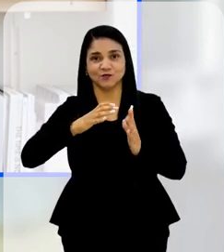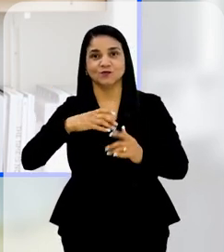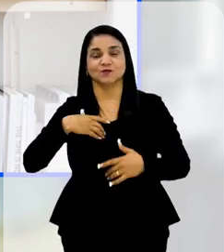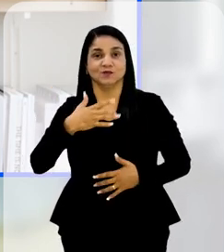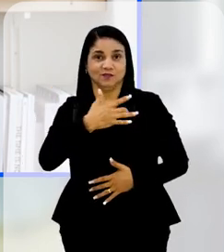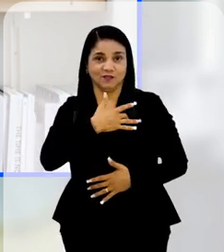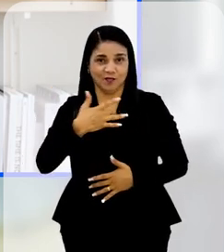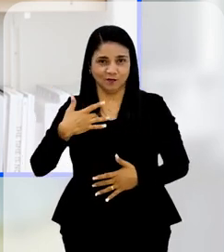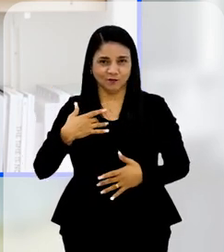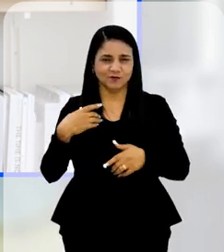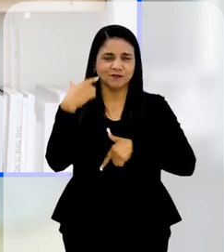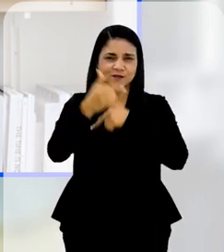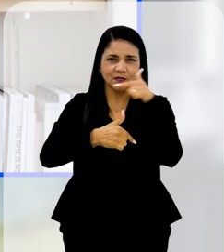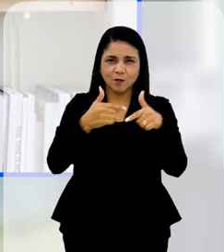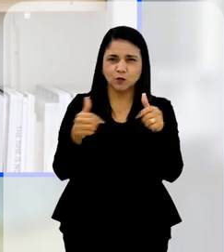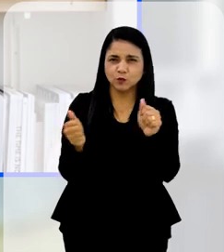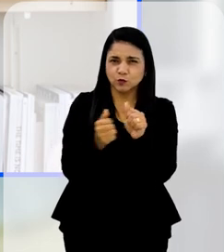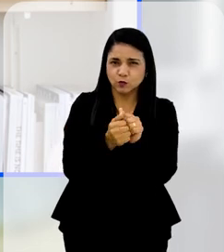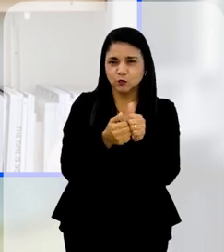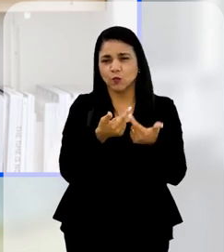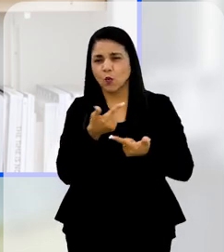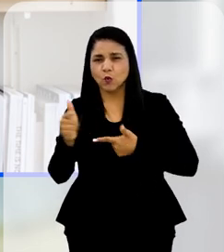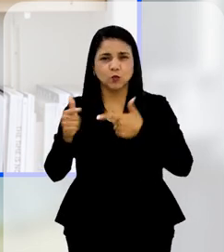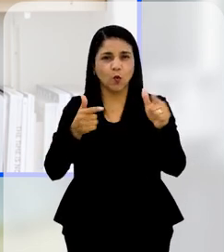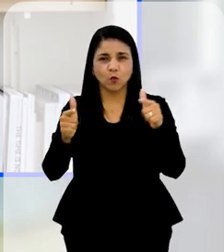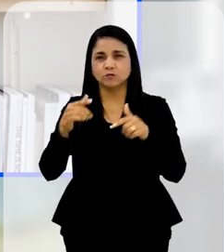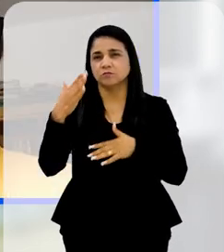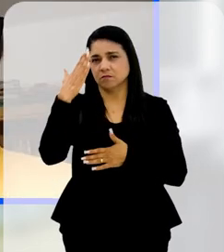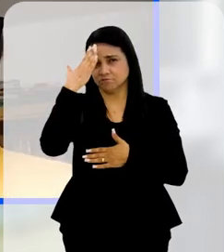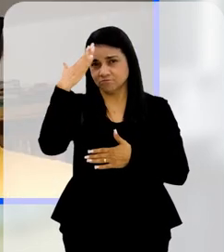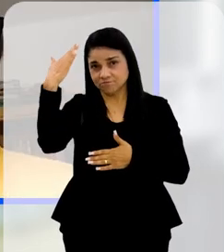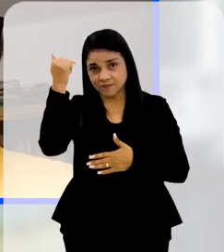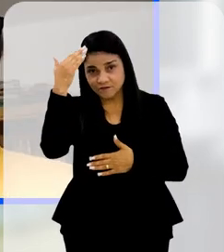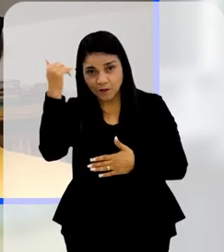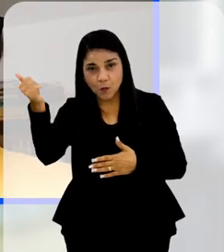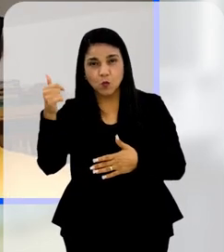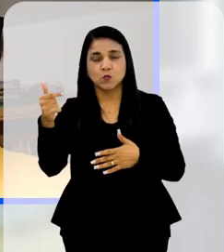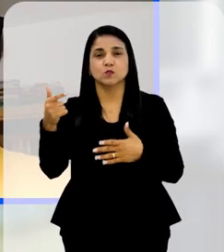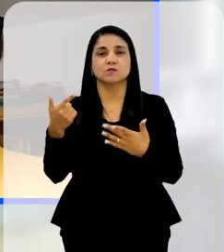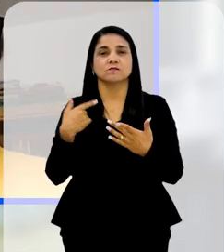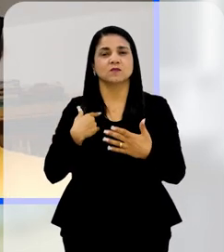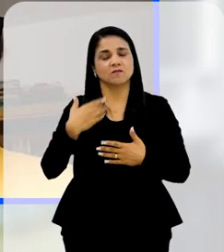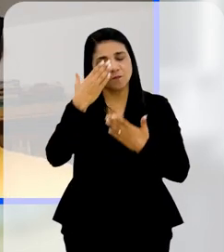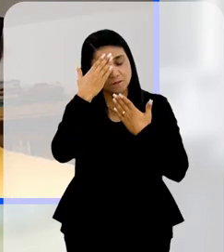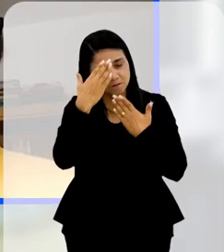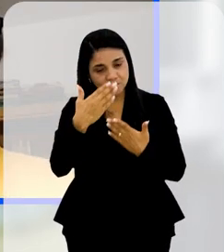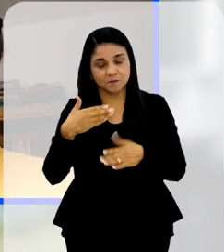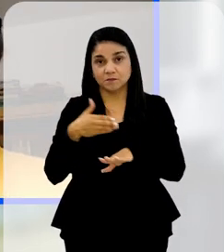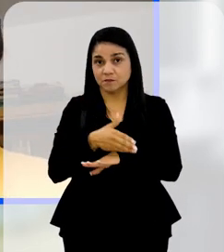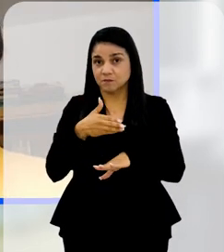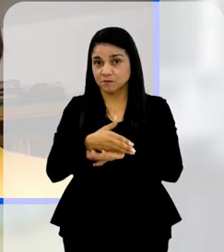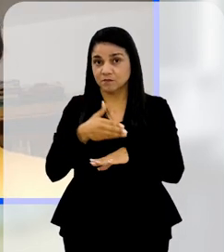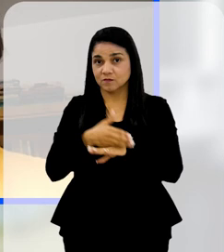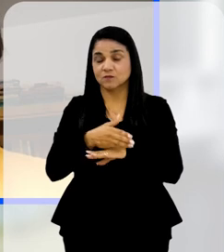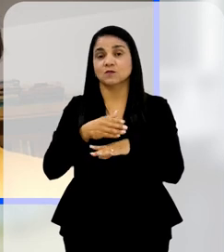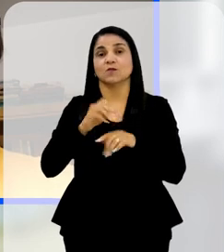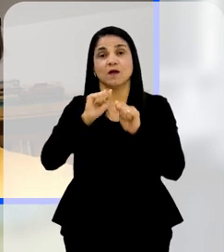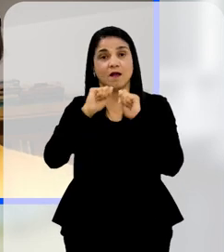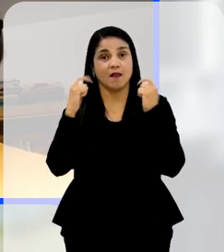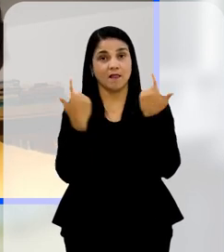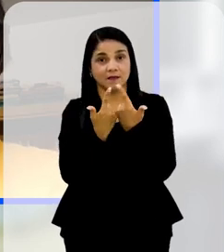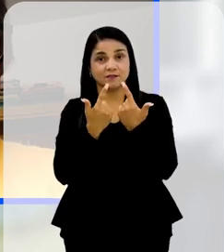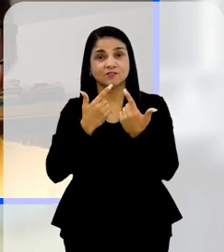Muito obrigado pela sua participação aqui no Alerj Debate. A satisfação é minha. Muito obrigado a vocês pelo